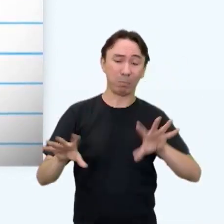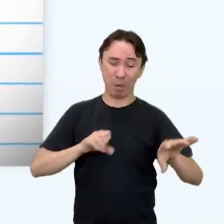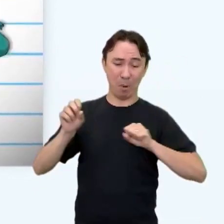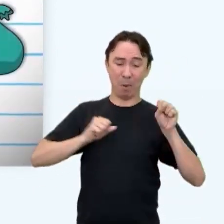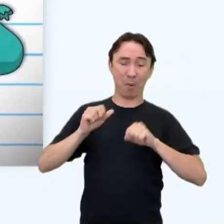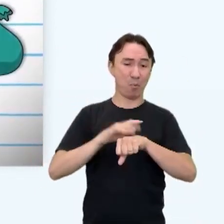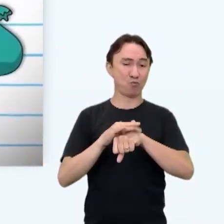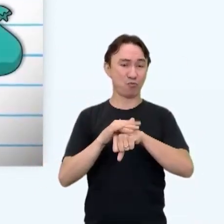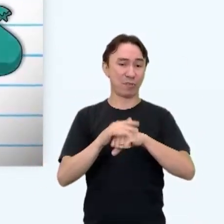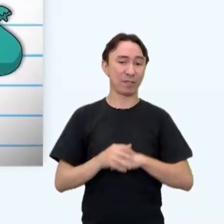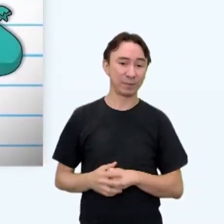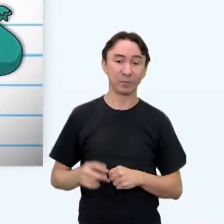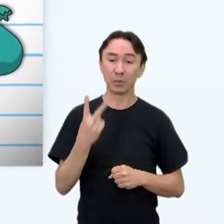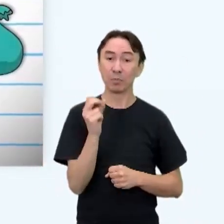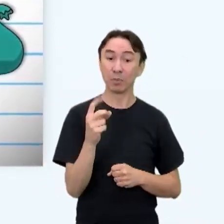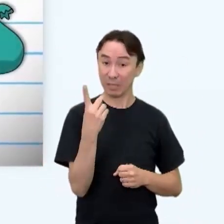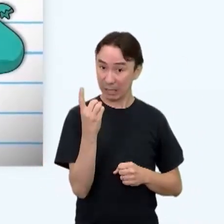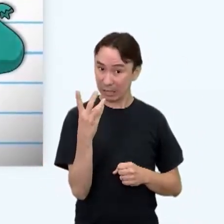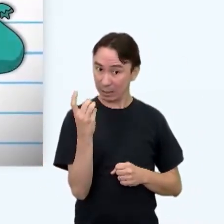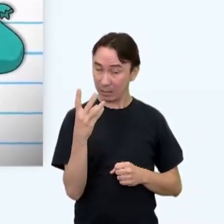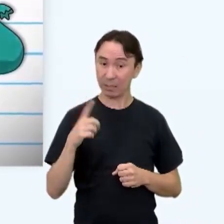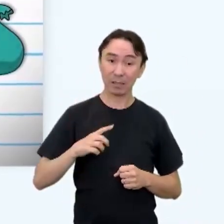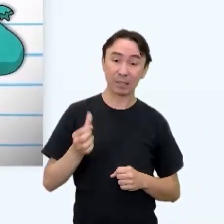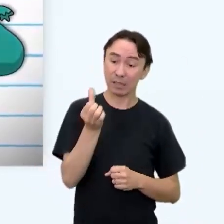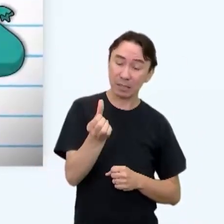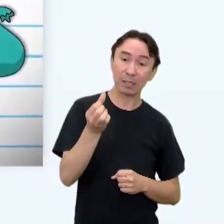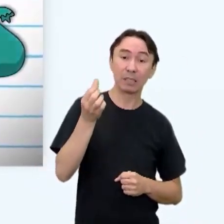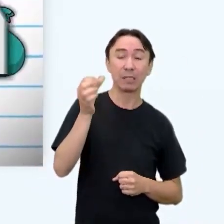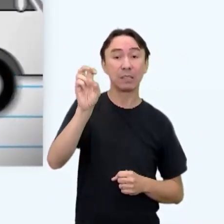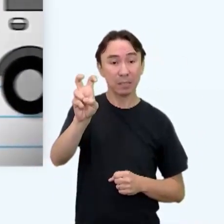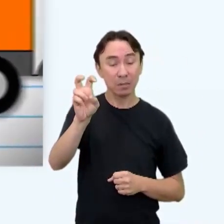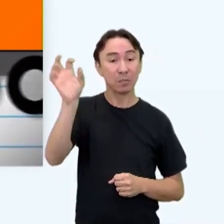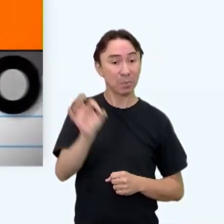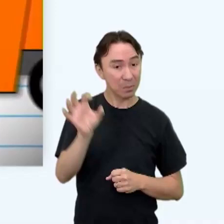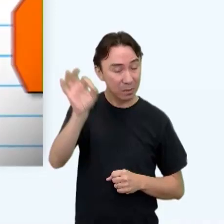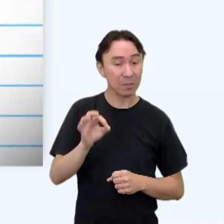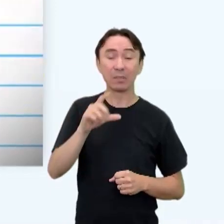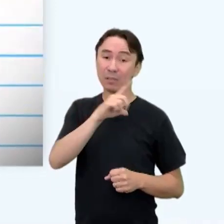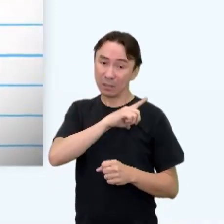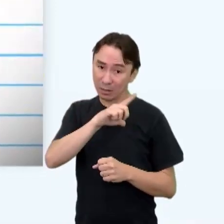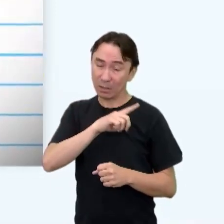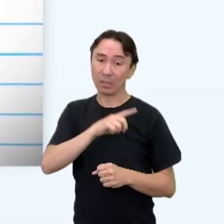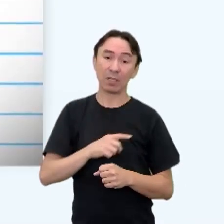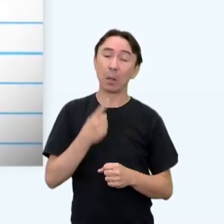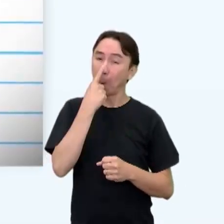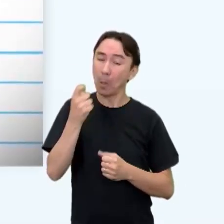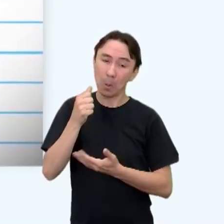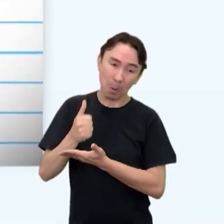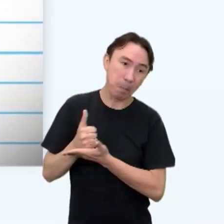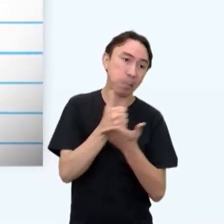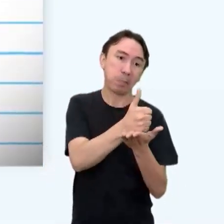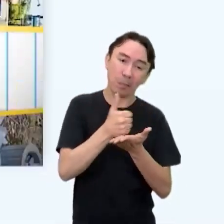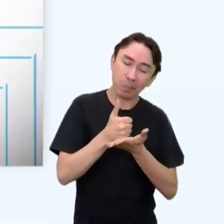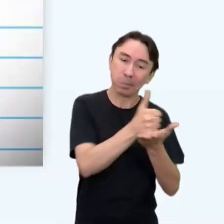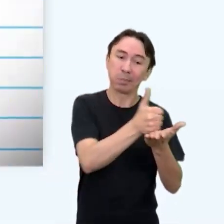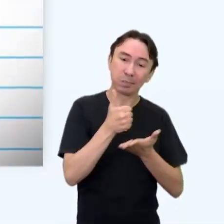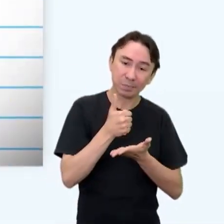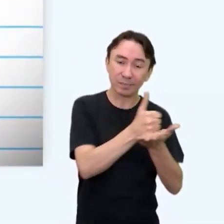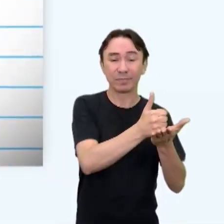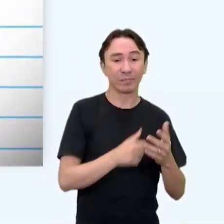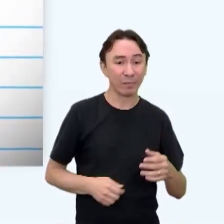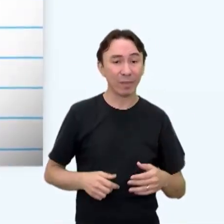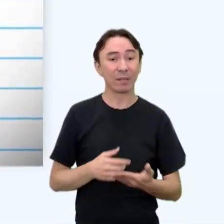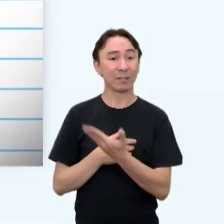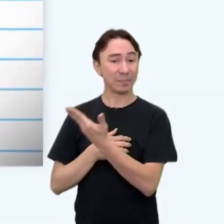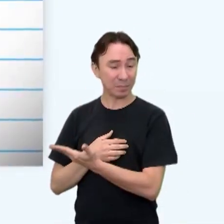2013, 65% da população urbana de 101 países contava com um serviço municipal de coleta de lixo. O que também provoca doenças